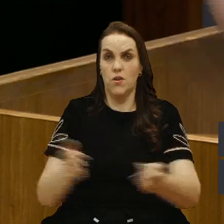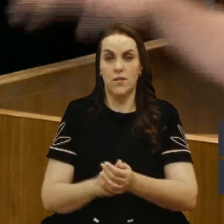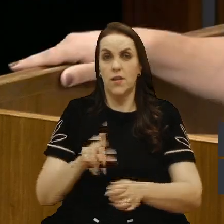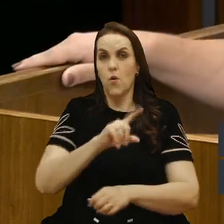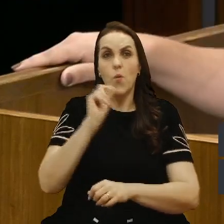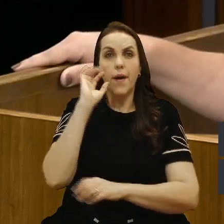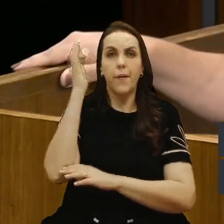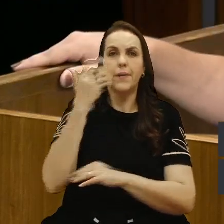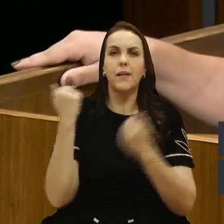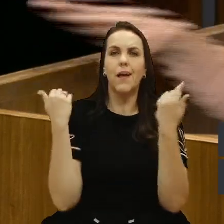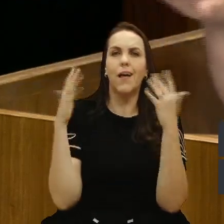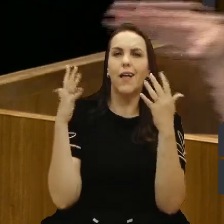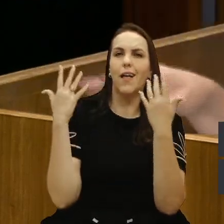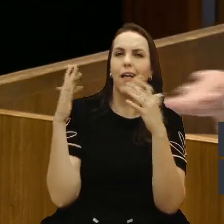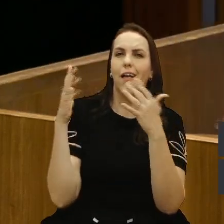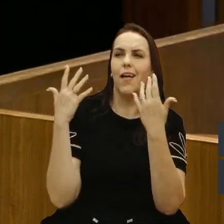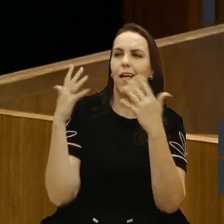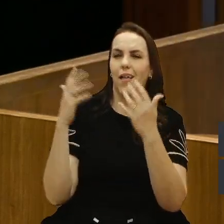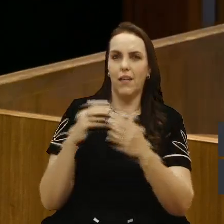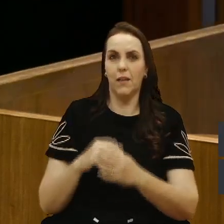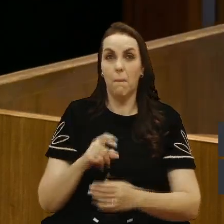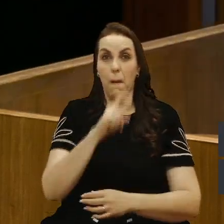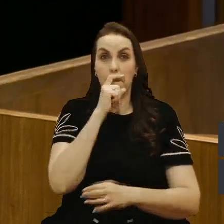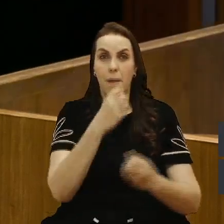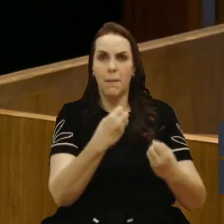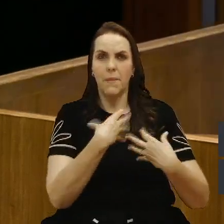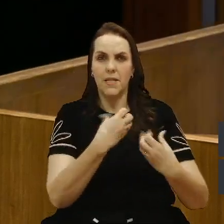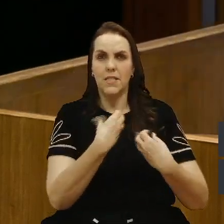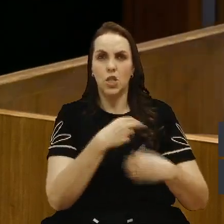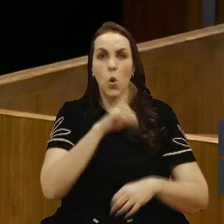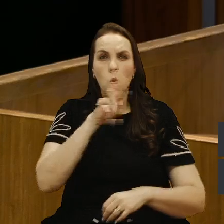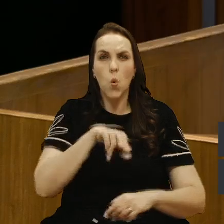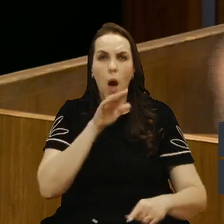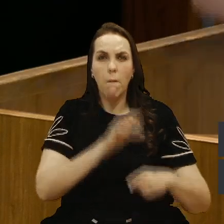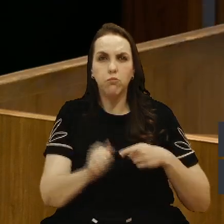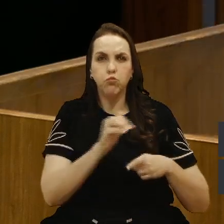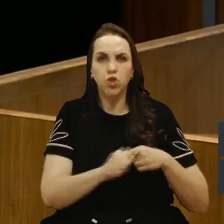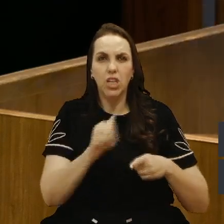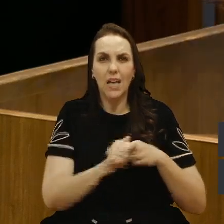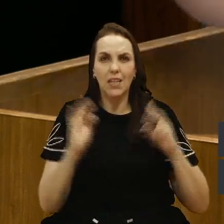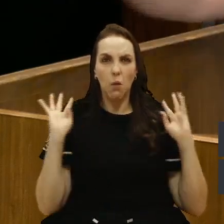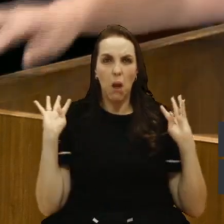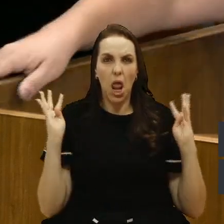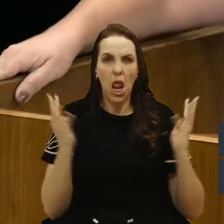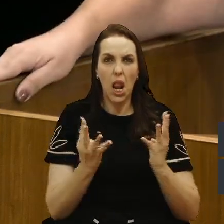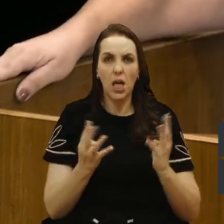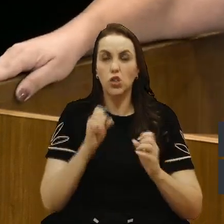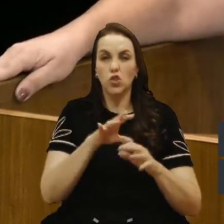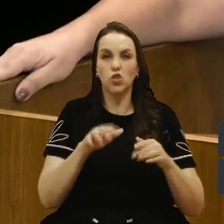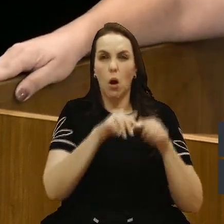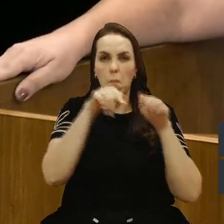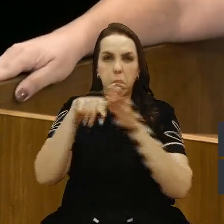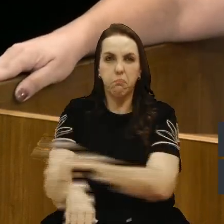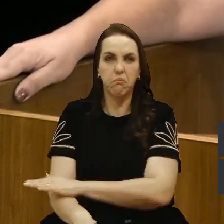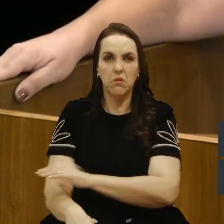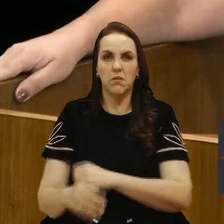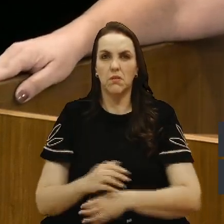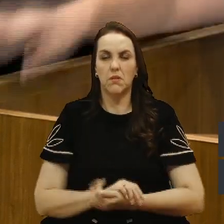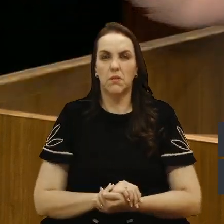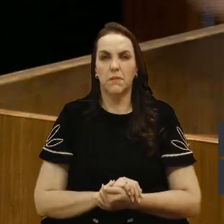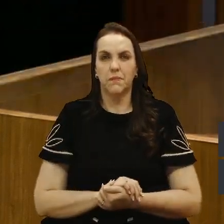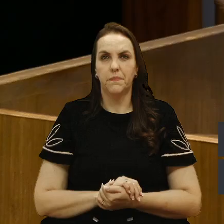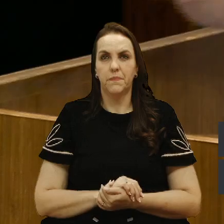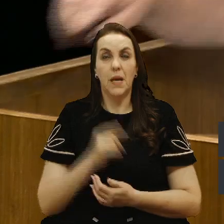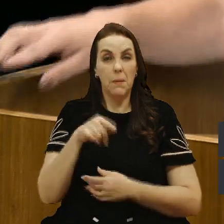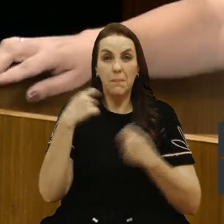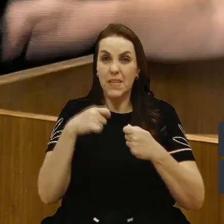Eles vão lá e aplaudem. Meu pai me ensinou, nunca tenha puxa-saco ao teu redor, porque isso só te leva para o fundo do buraco.